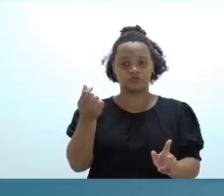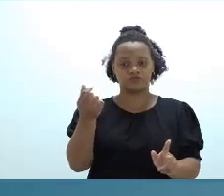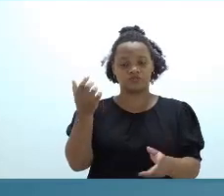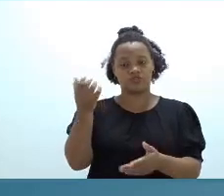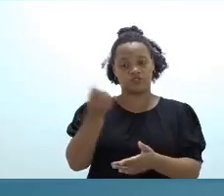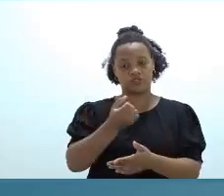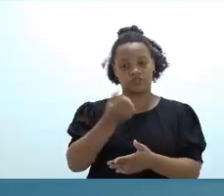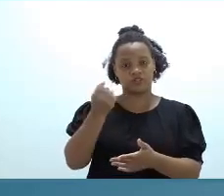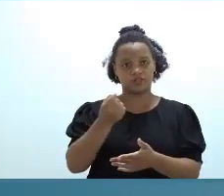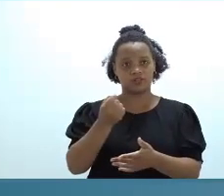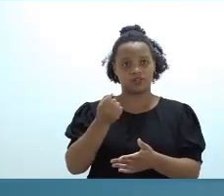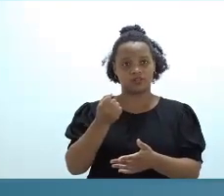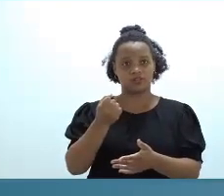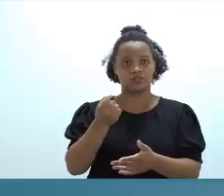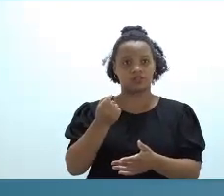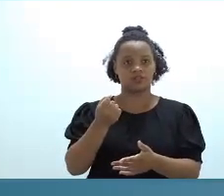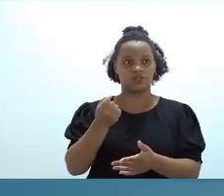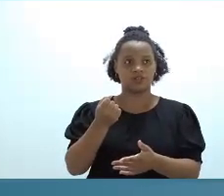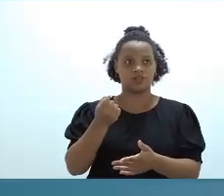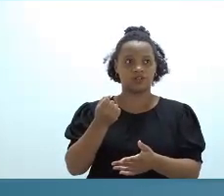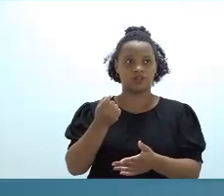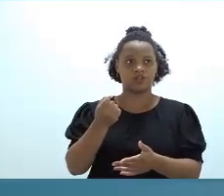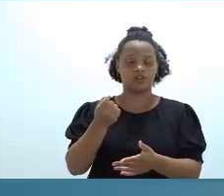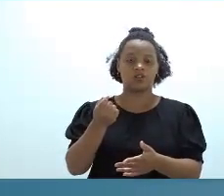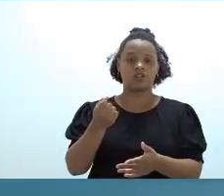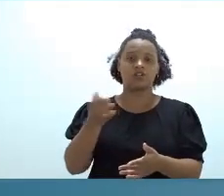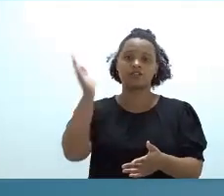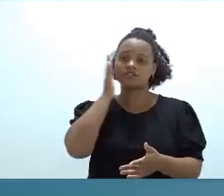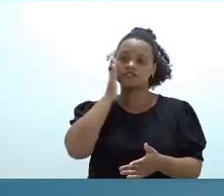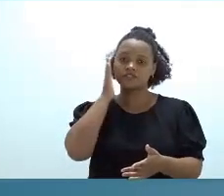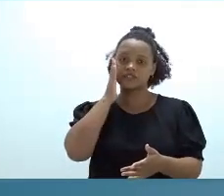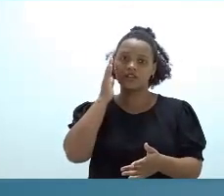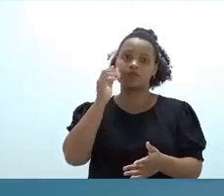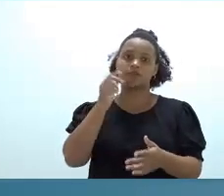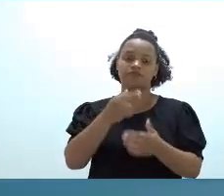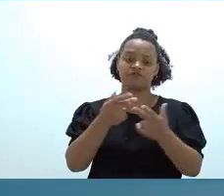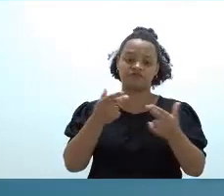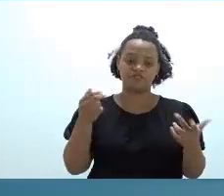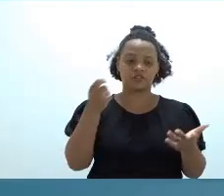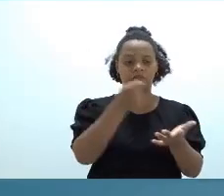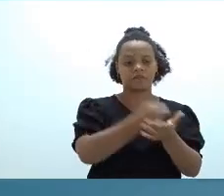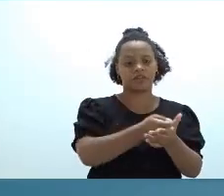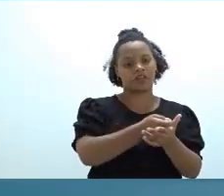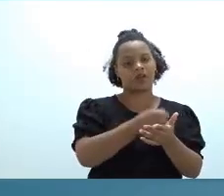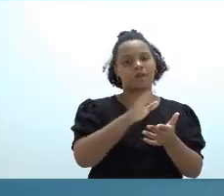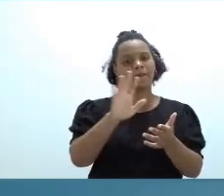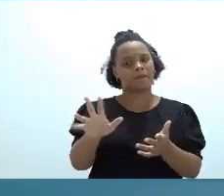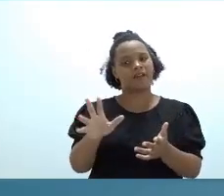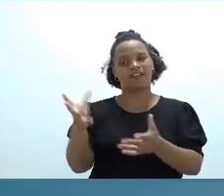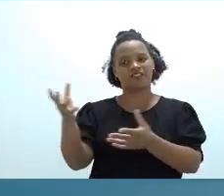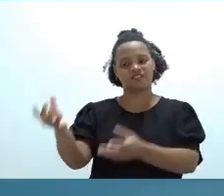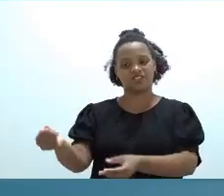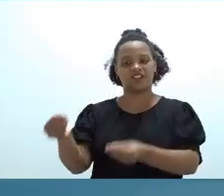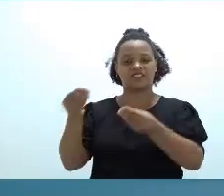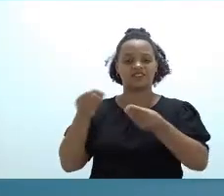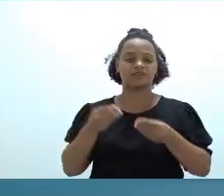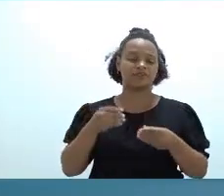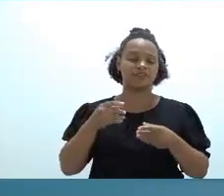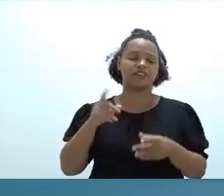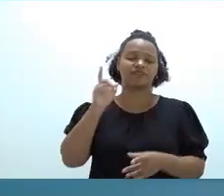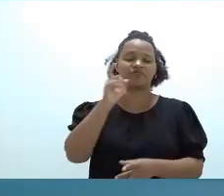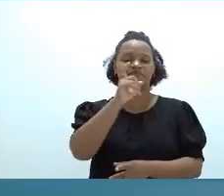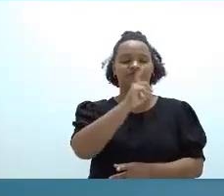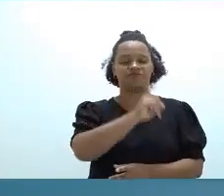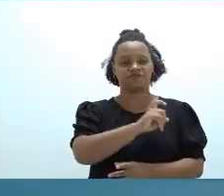ele sabe quanto ele vai pagar, mas ele não sabe quanto ele vai ganhar. E para nós é dificultoso. Na pandemia foi mais difícil ainda. A